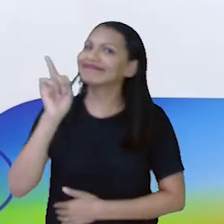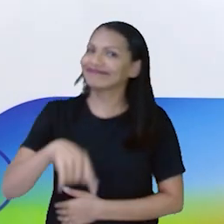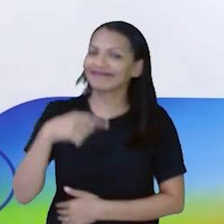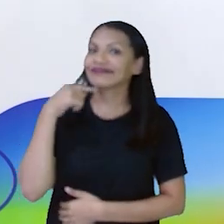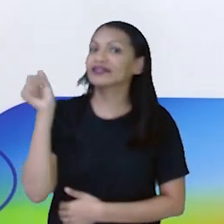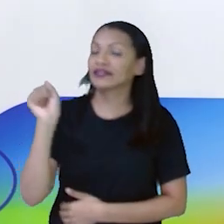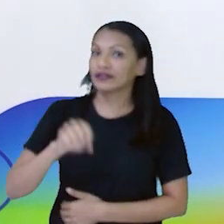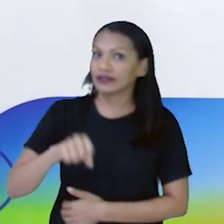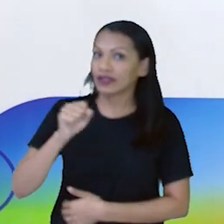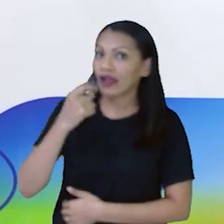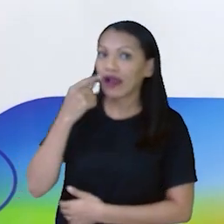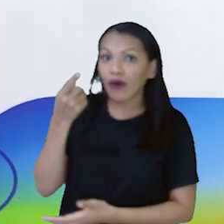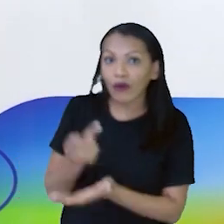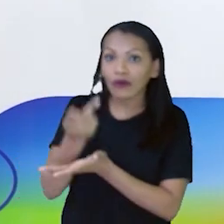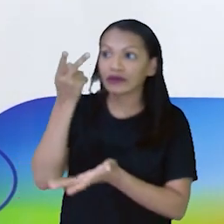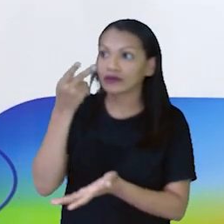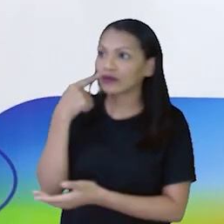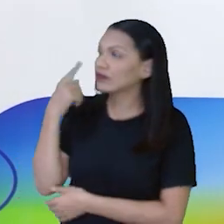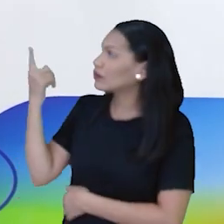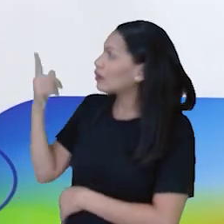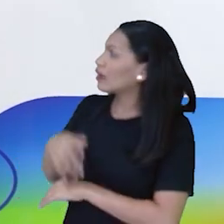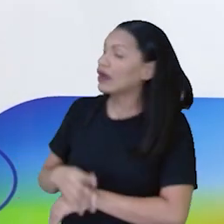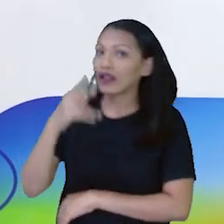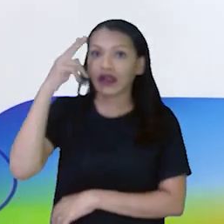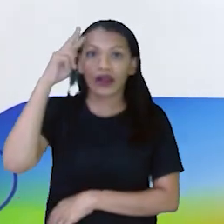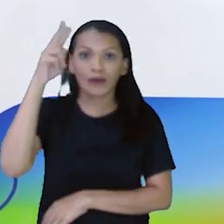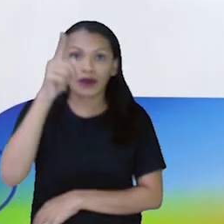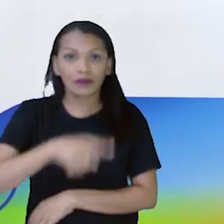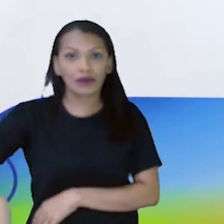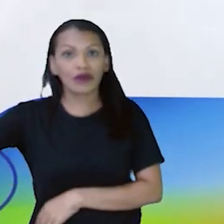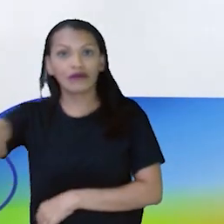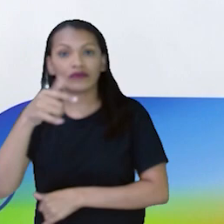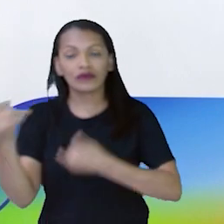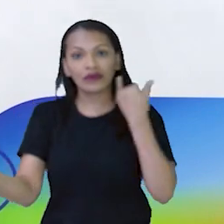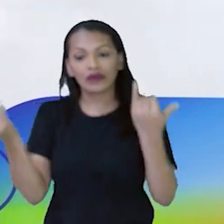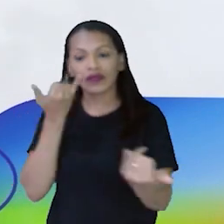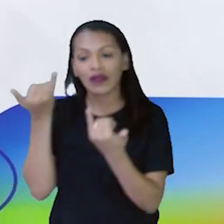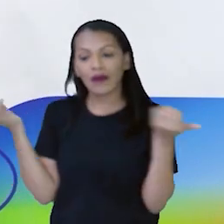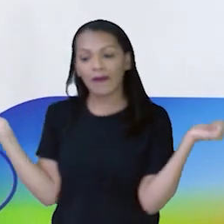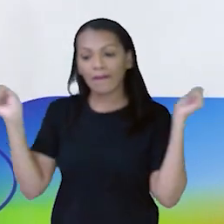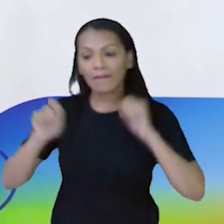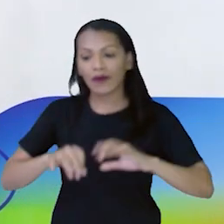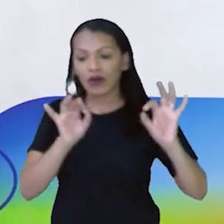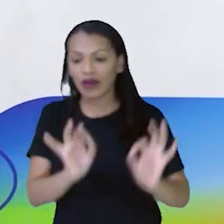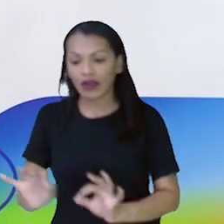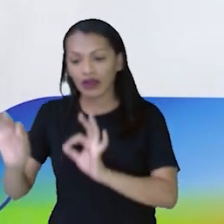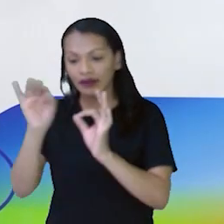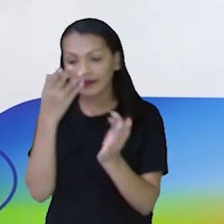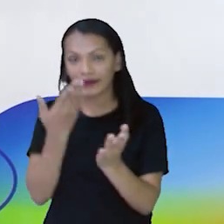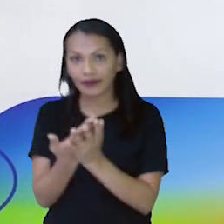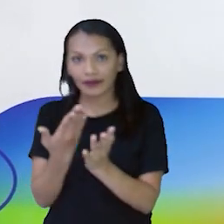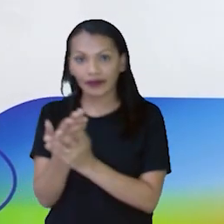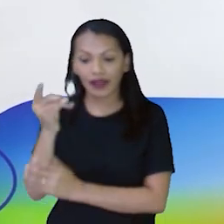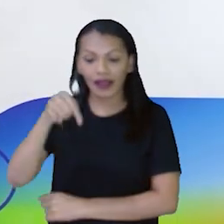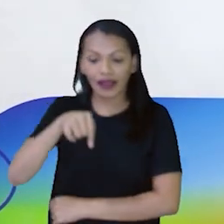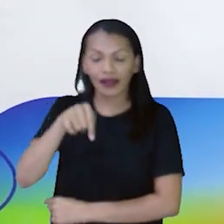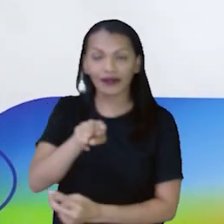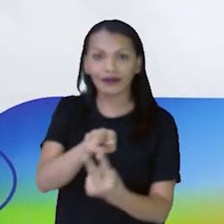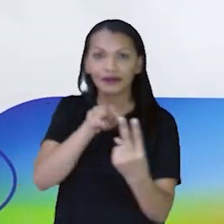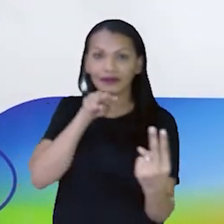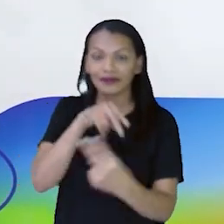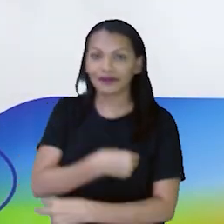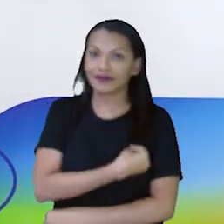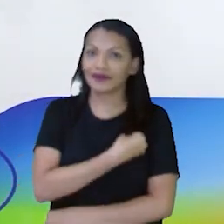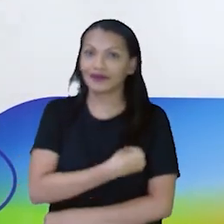está acontecendo hoje, olha. Só lembrando para vocês, olha, onde é que a gente vai poder assistir essa aula? Aqui no ao vivo,